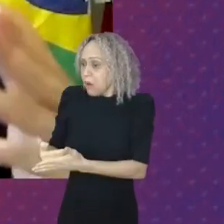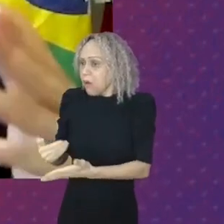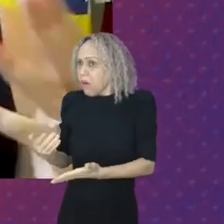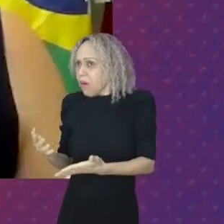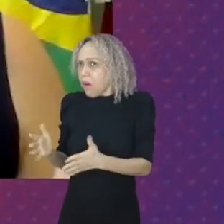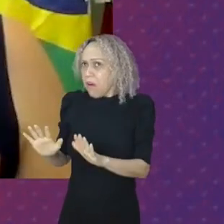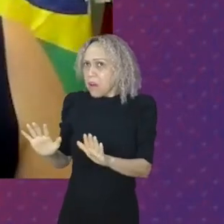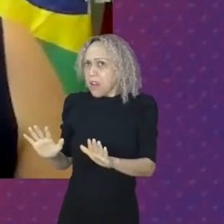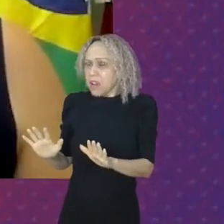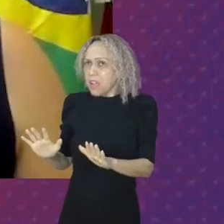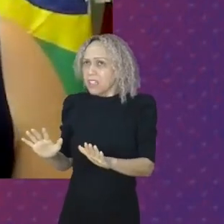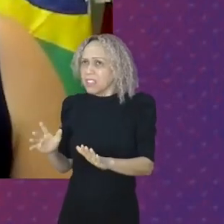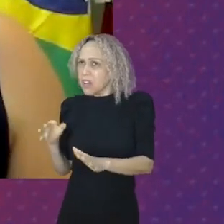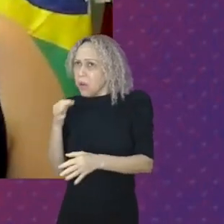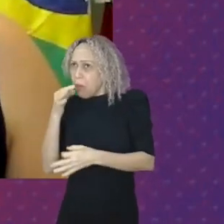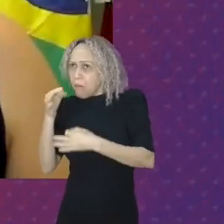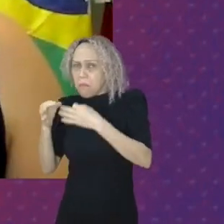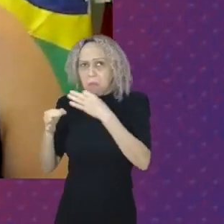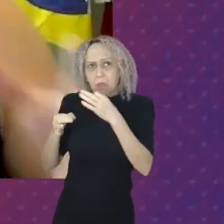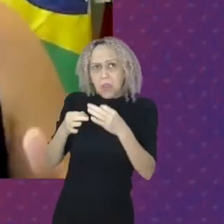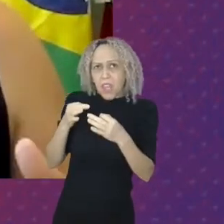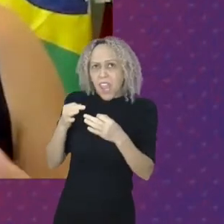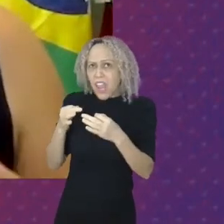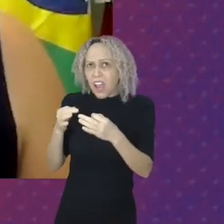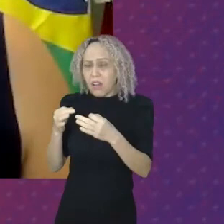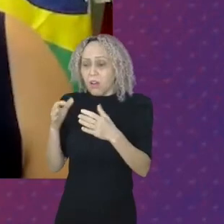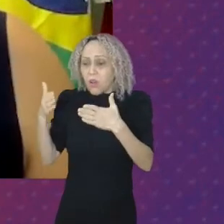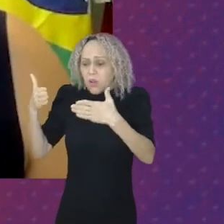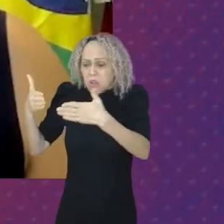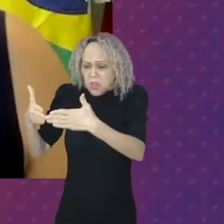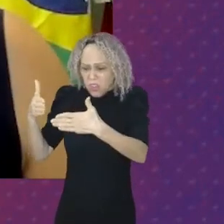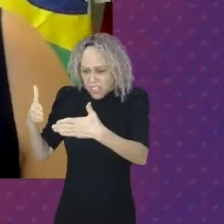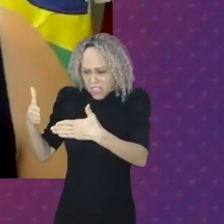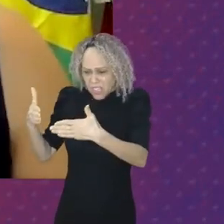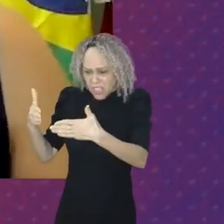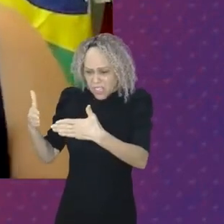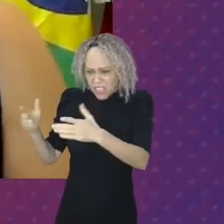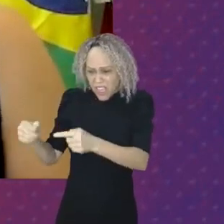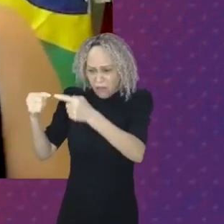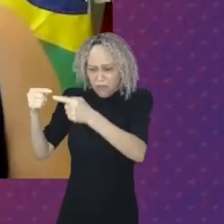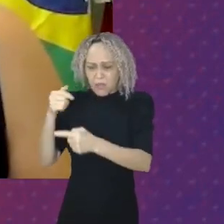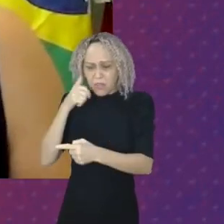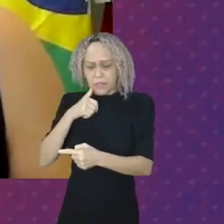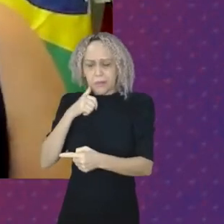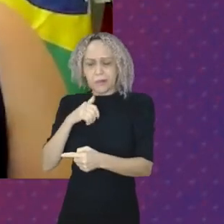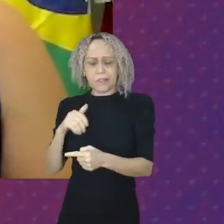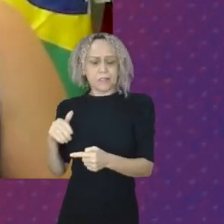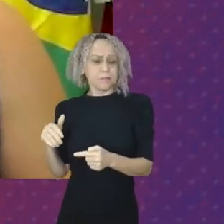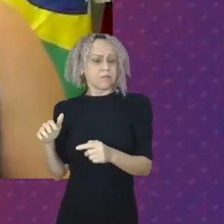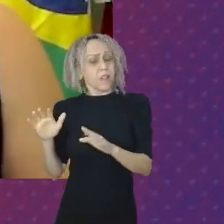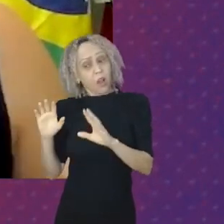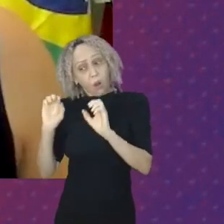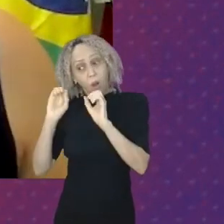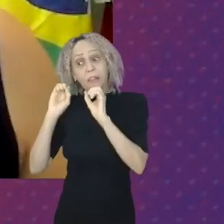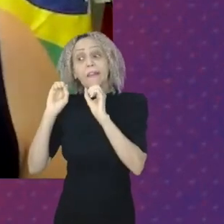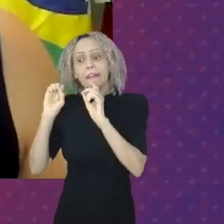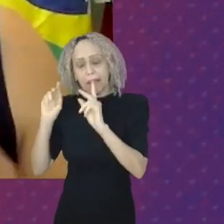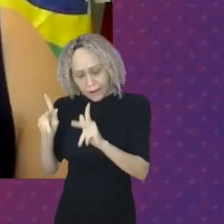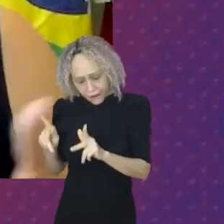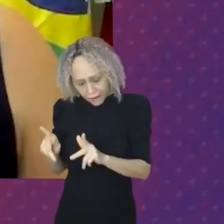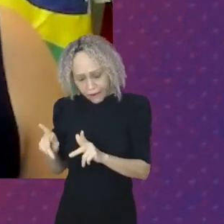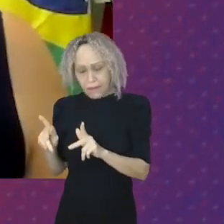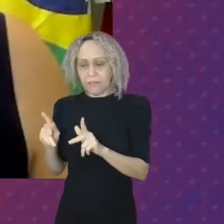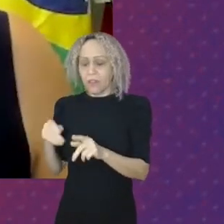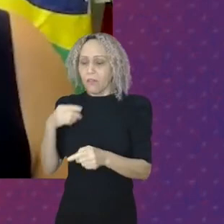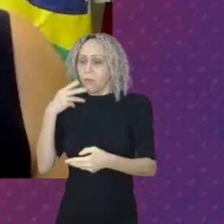só o que diz respeito às mulheres. Claro que nós queremos falar disso, porque a gente sabe que, durante muito tempo,